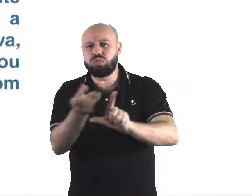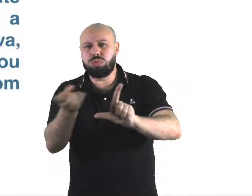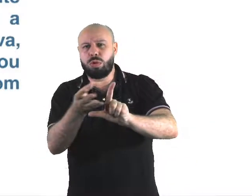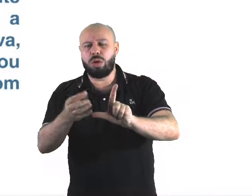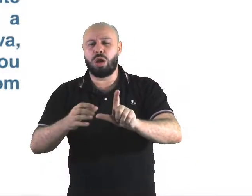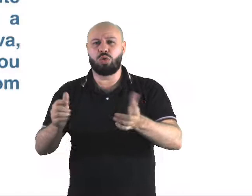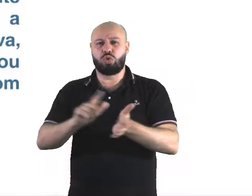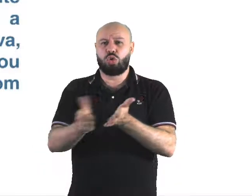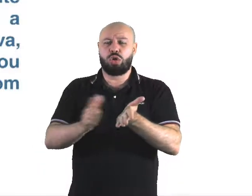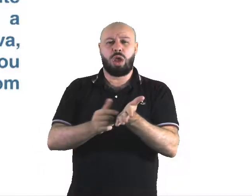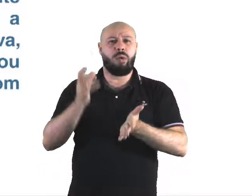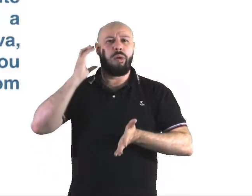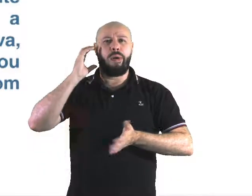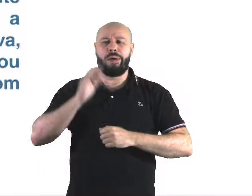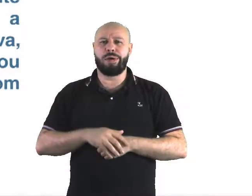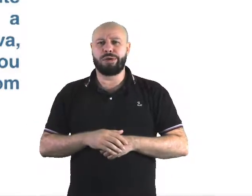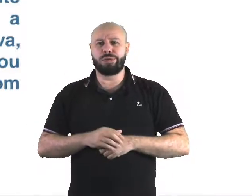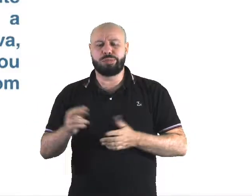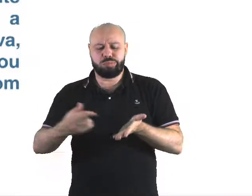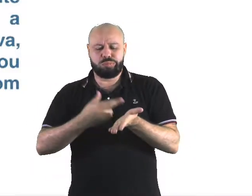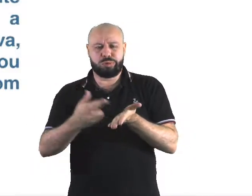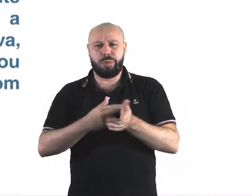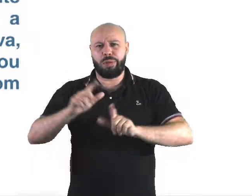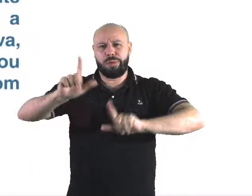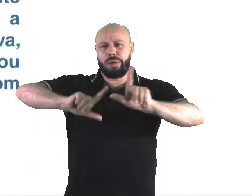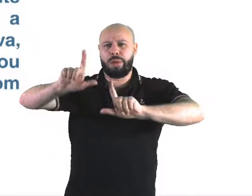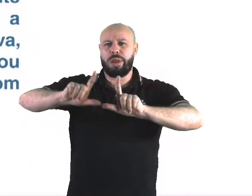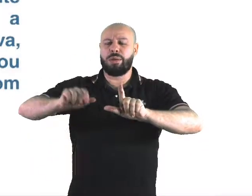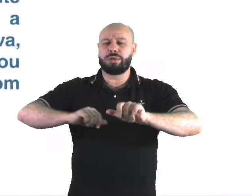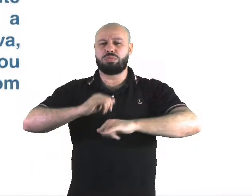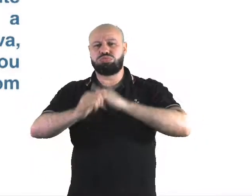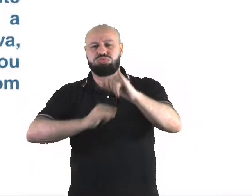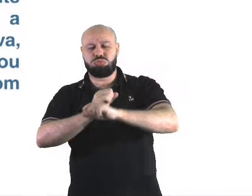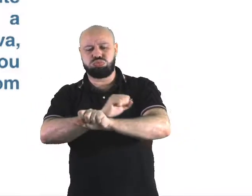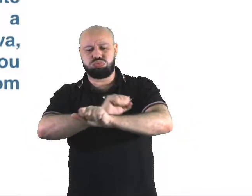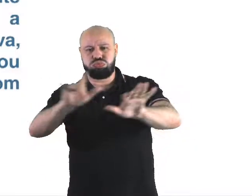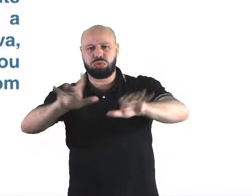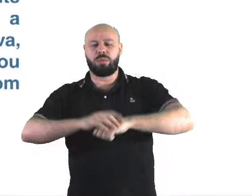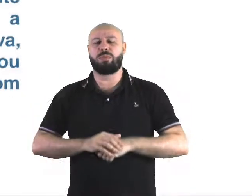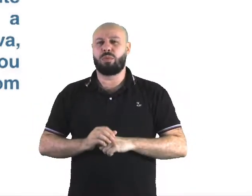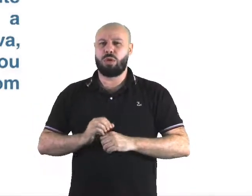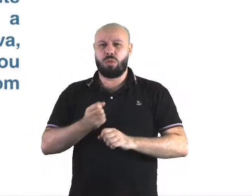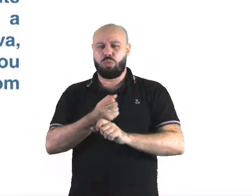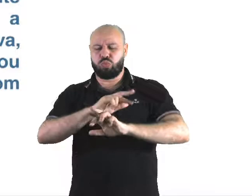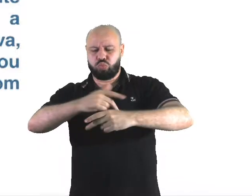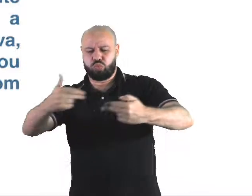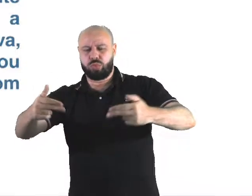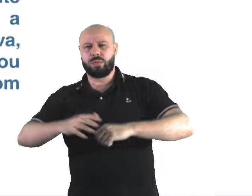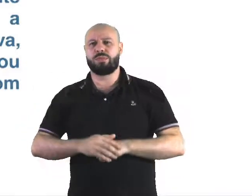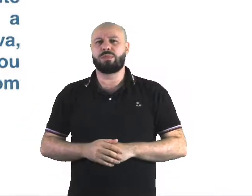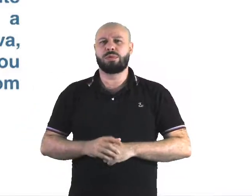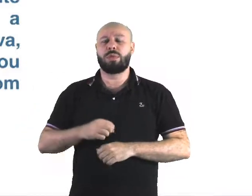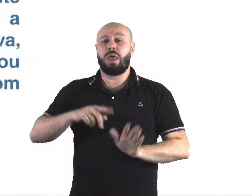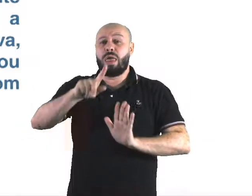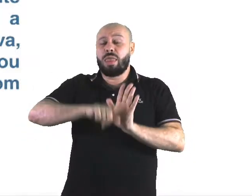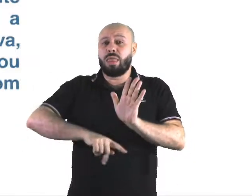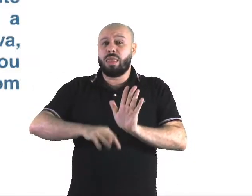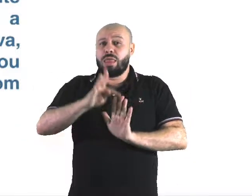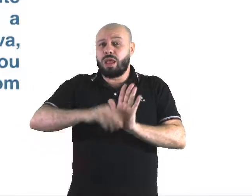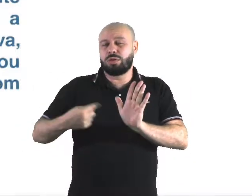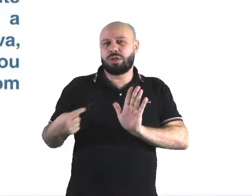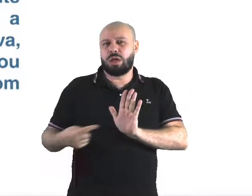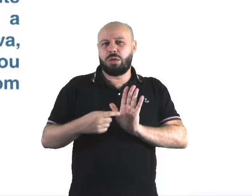jornal, rádio, revistas, televisão, internet, dentre outros. Esse tipo de texto tem o intuito